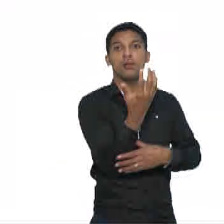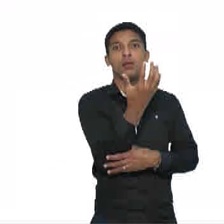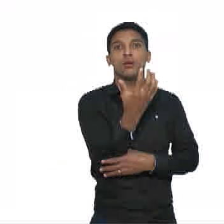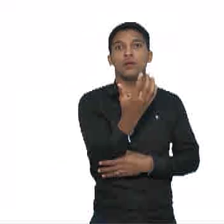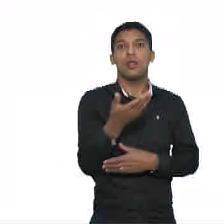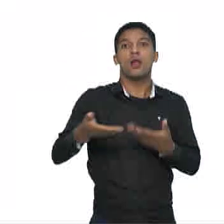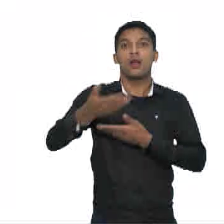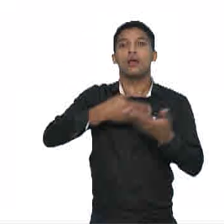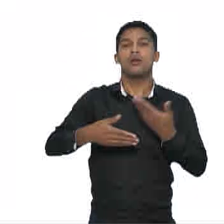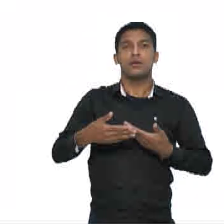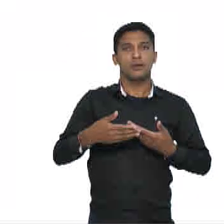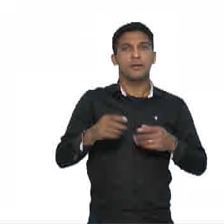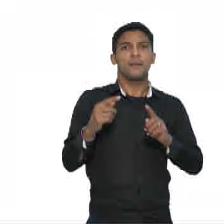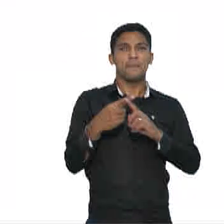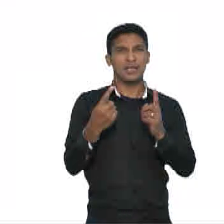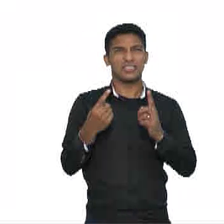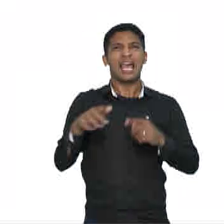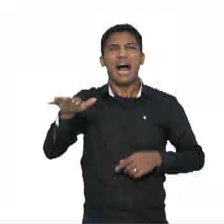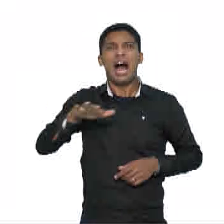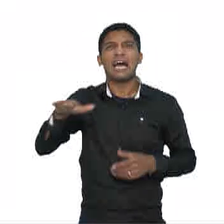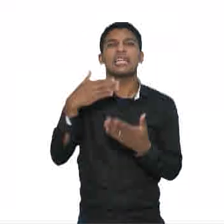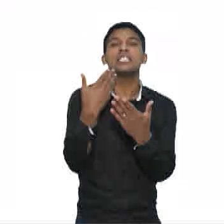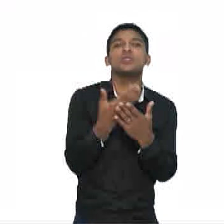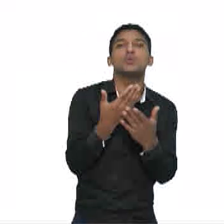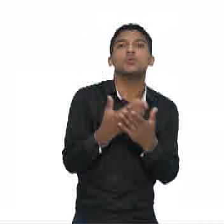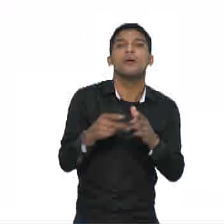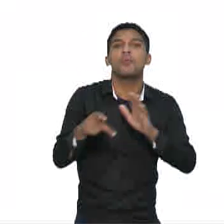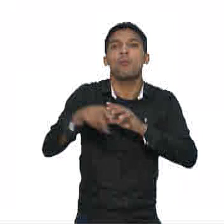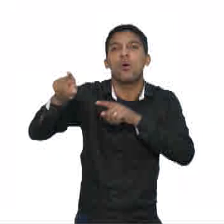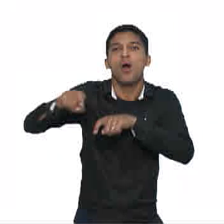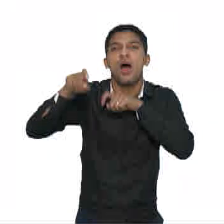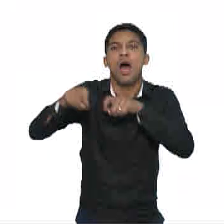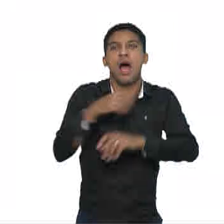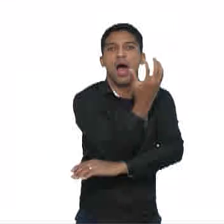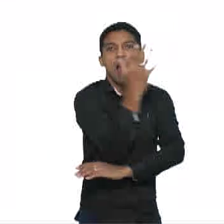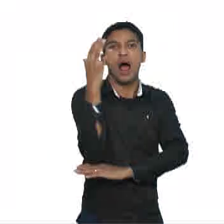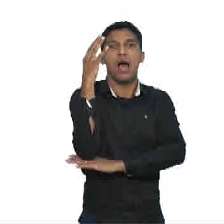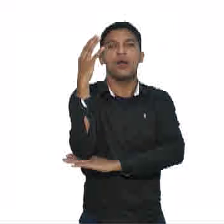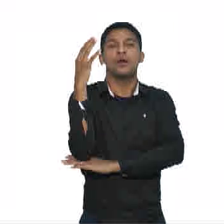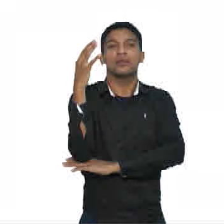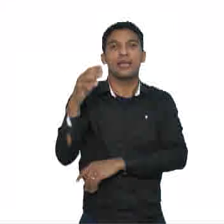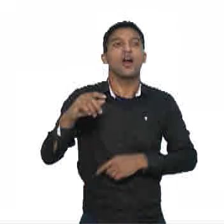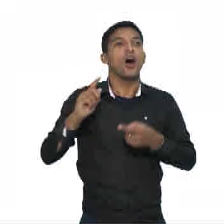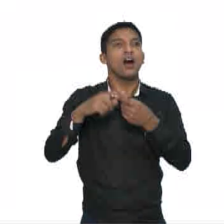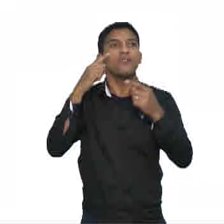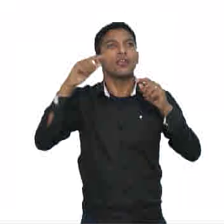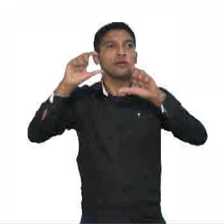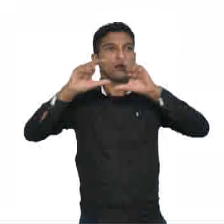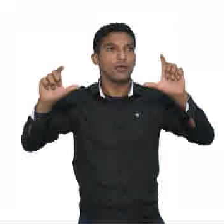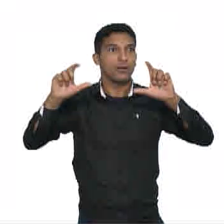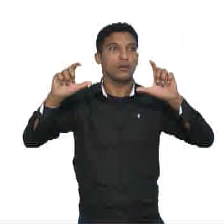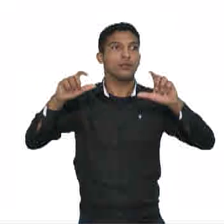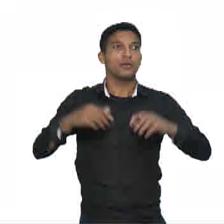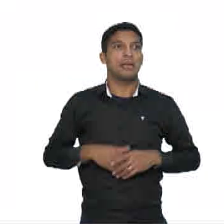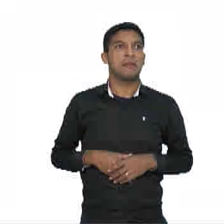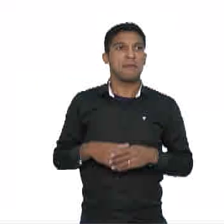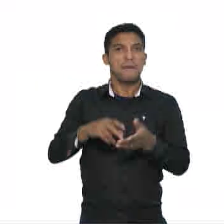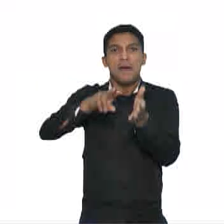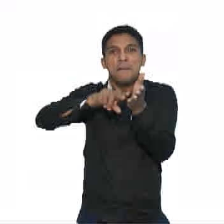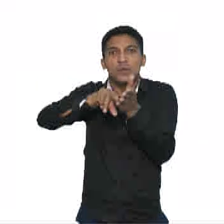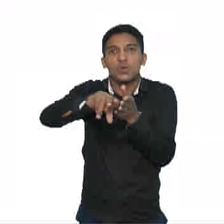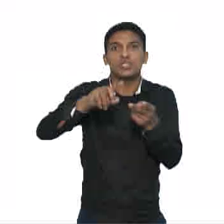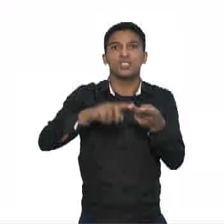o químico, a genética, a linguística, a biologia molecular, a fisiologia, a sociologia,